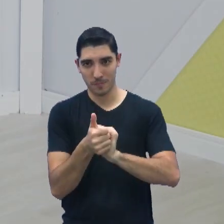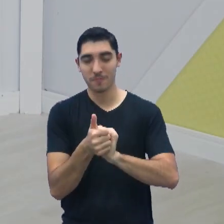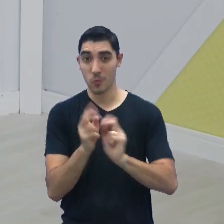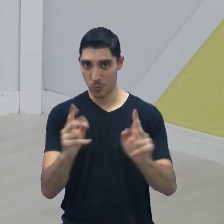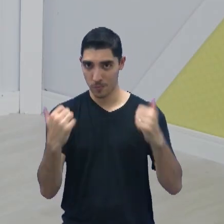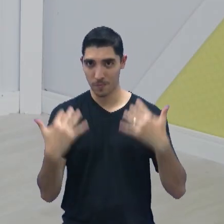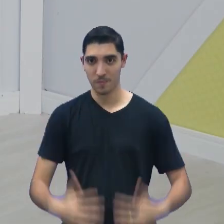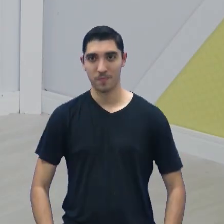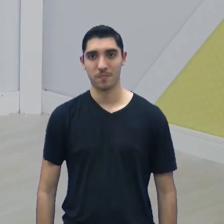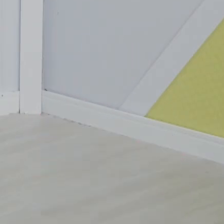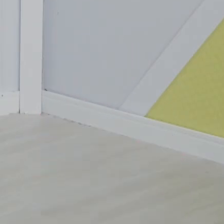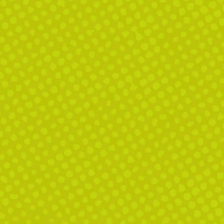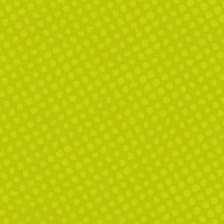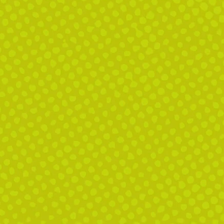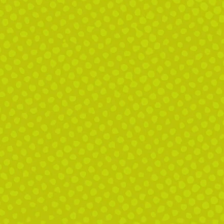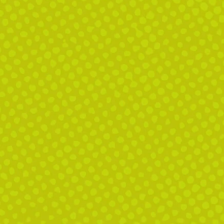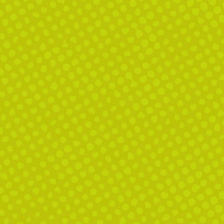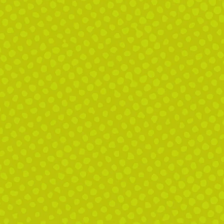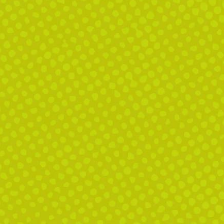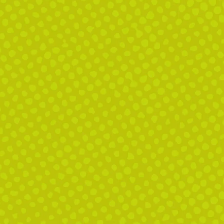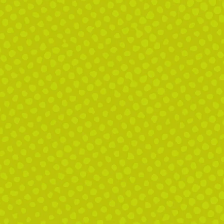daí.